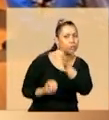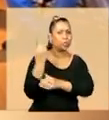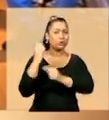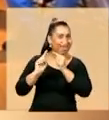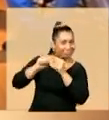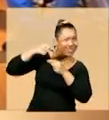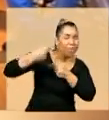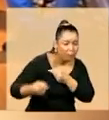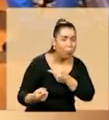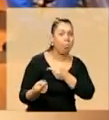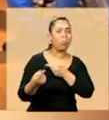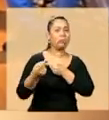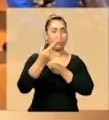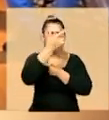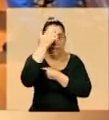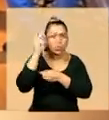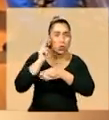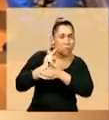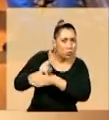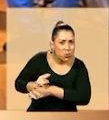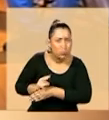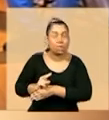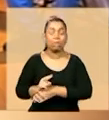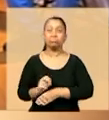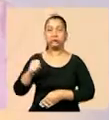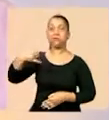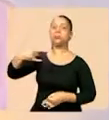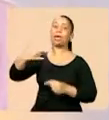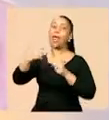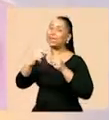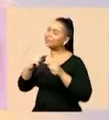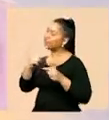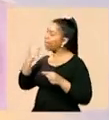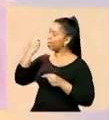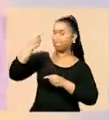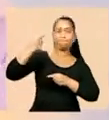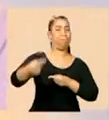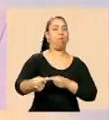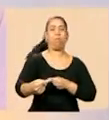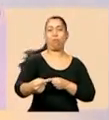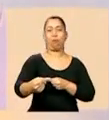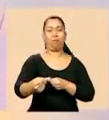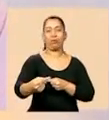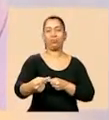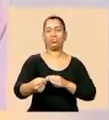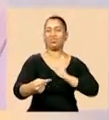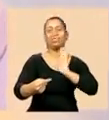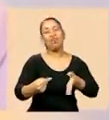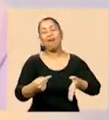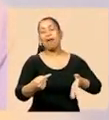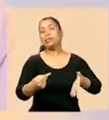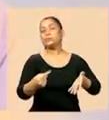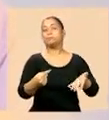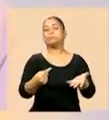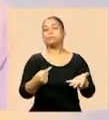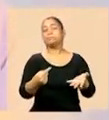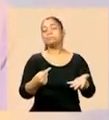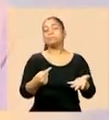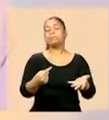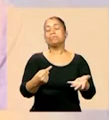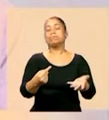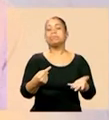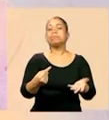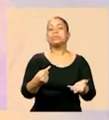depois disso, de um profissional que cuida disso nas empresas? Sim, ela vem bem depois, já